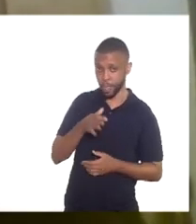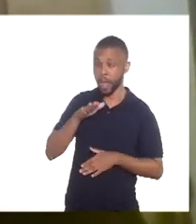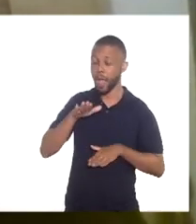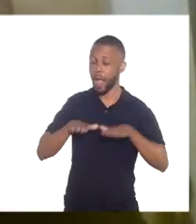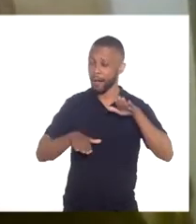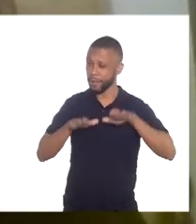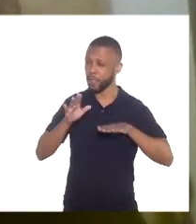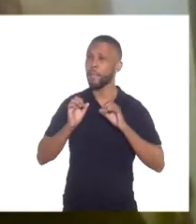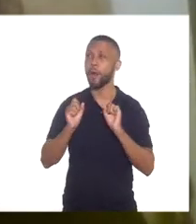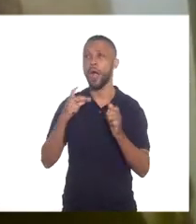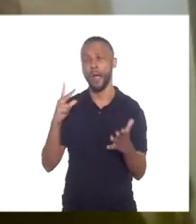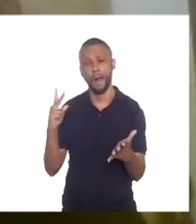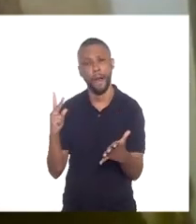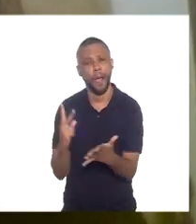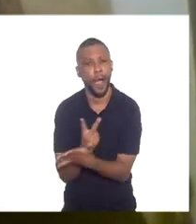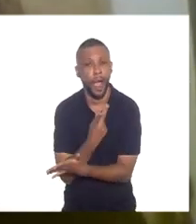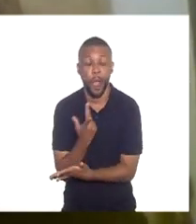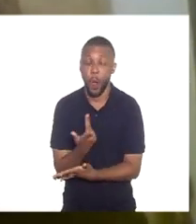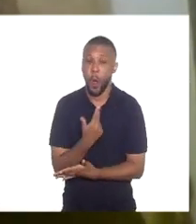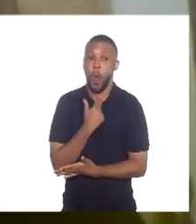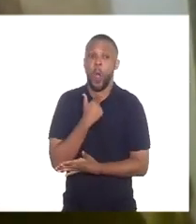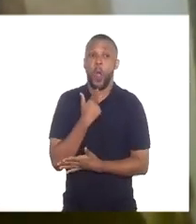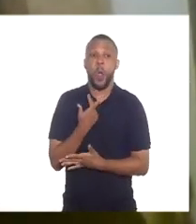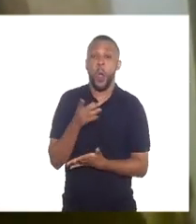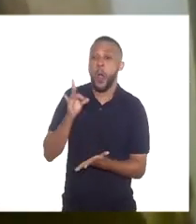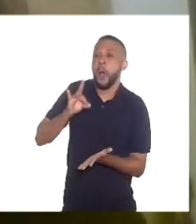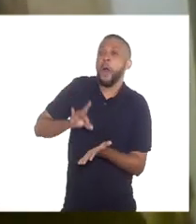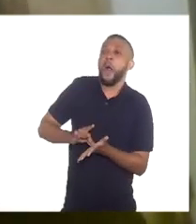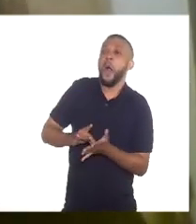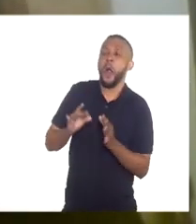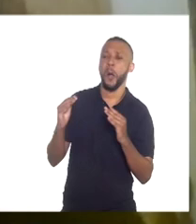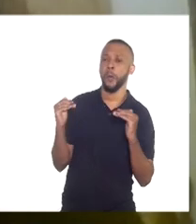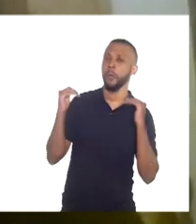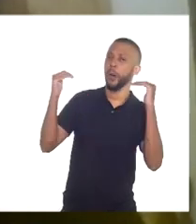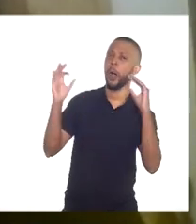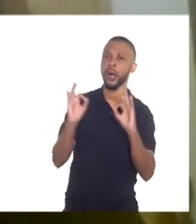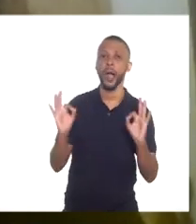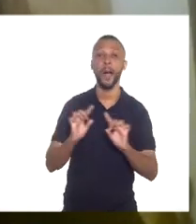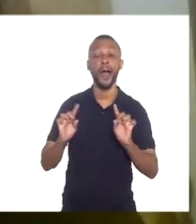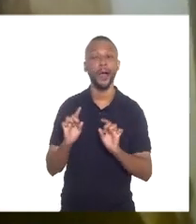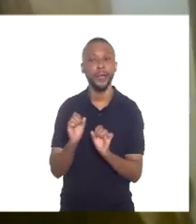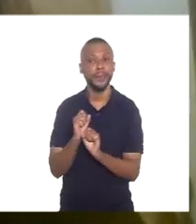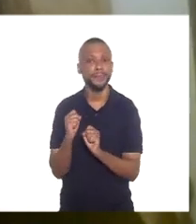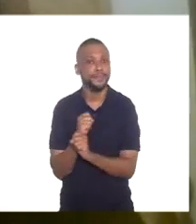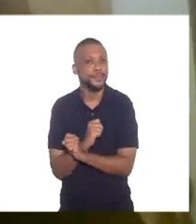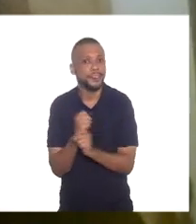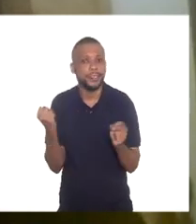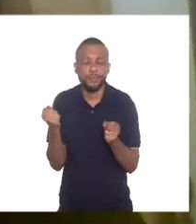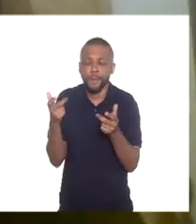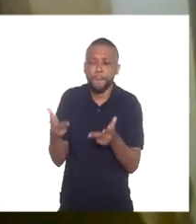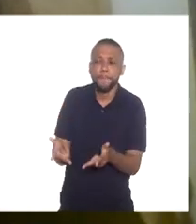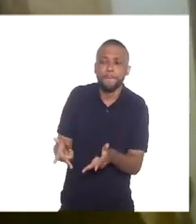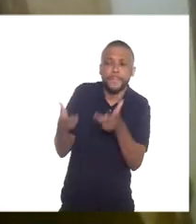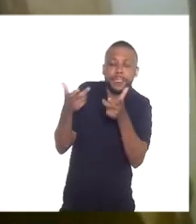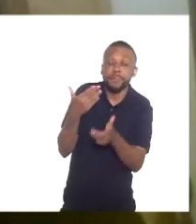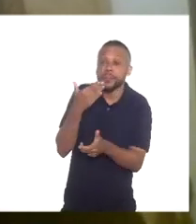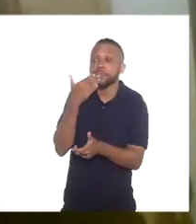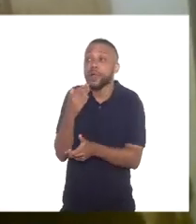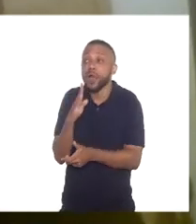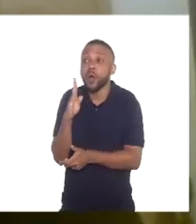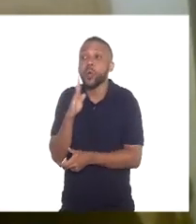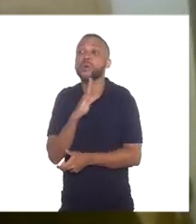ser que aconteça, eu não sou dona da verdade, mas eu não consigo enxergar esta prioridade e essa